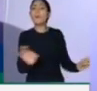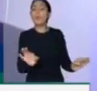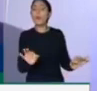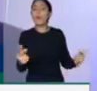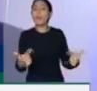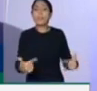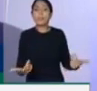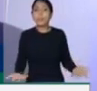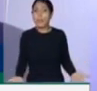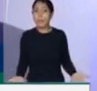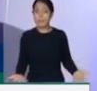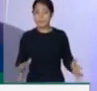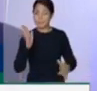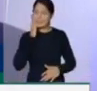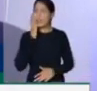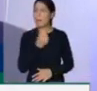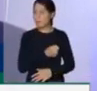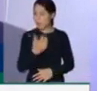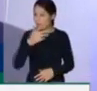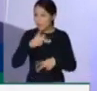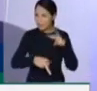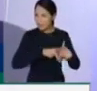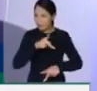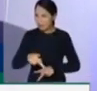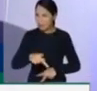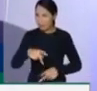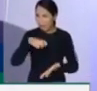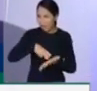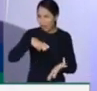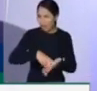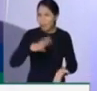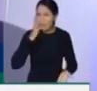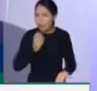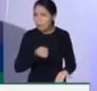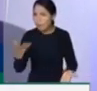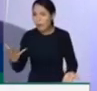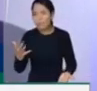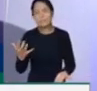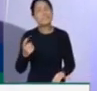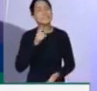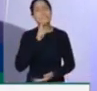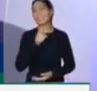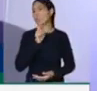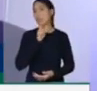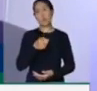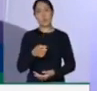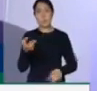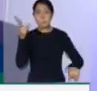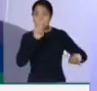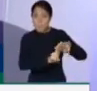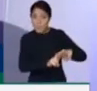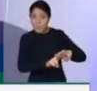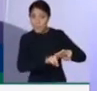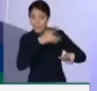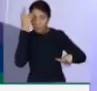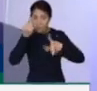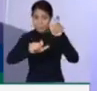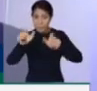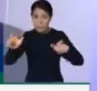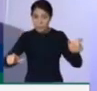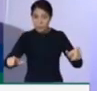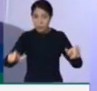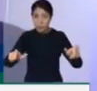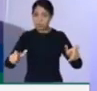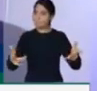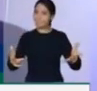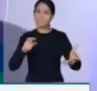pessoas foram punidas, deputados e deputadas? Nenhuma. Não há ninguém preso depois de todo aquele crime cometido pela